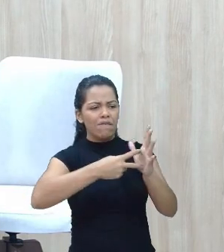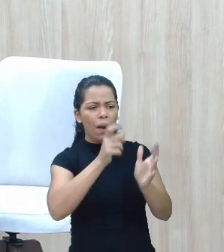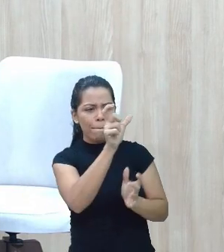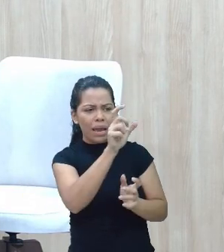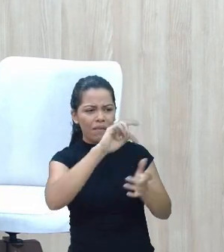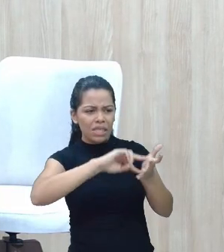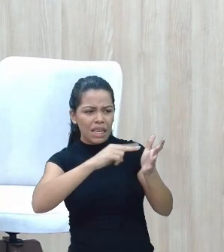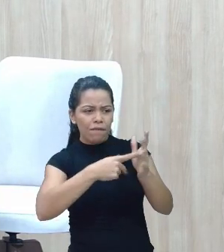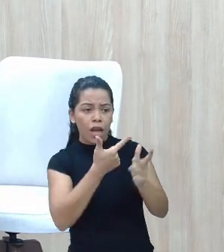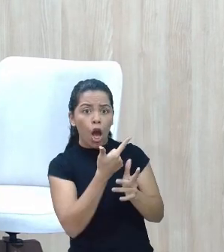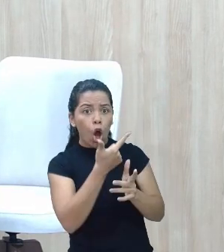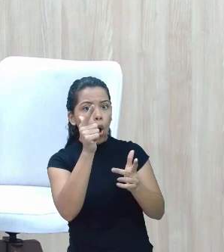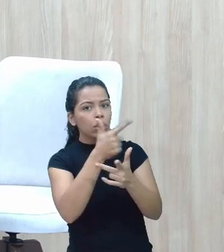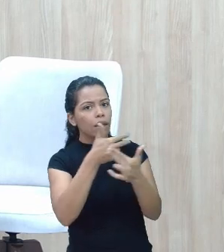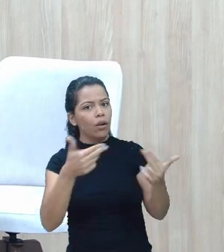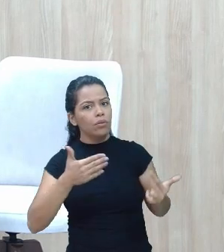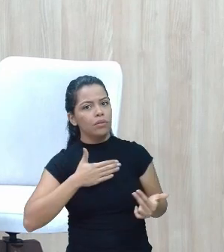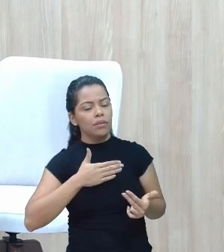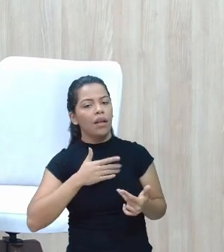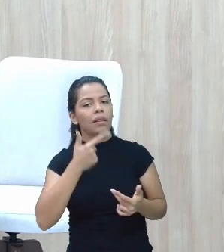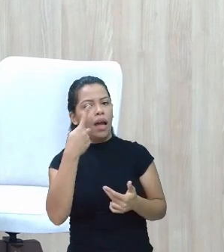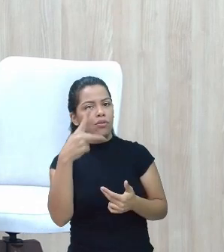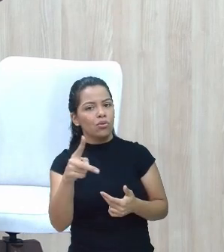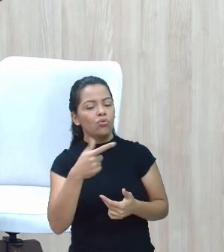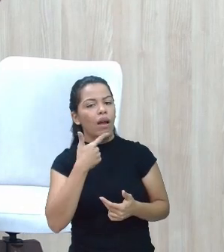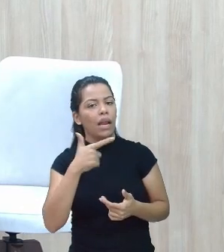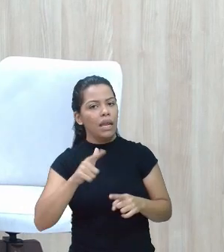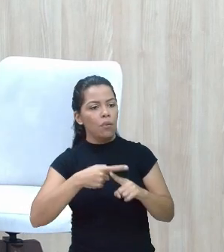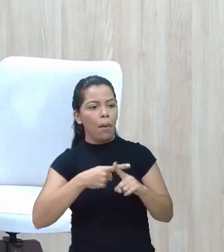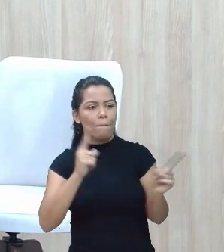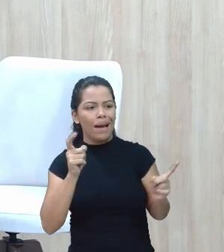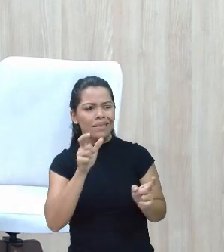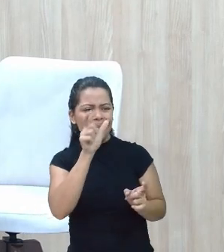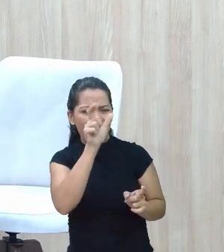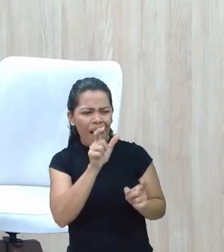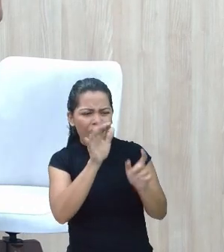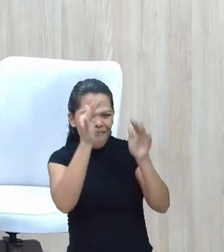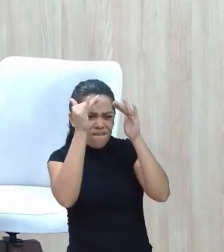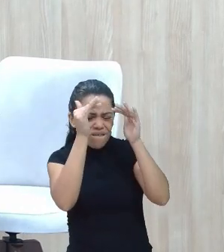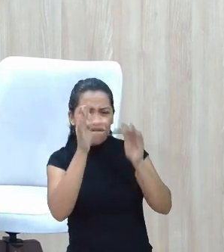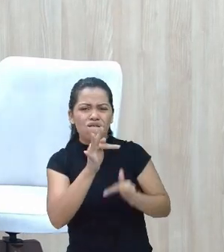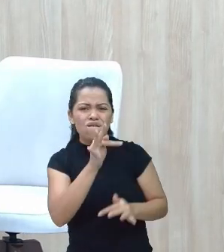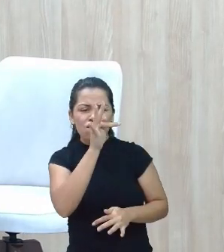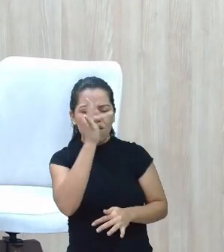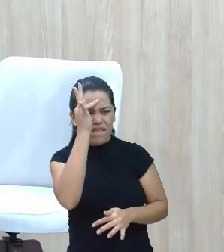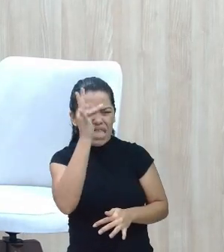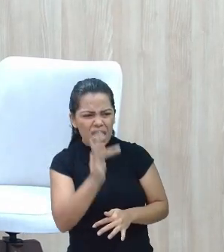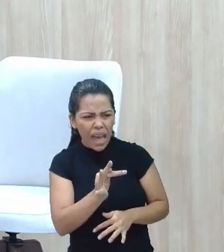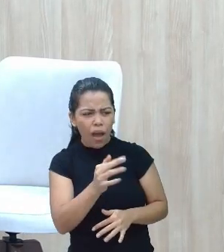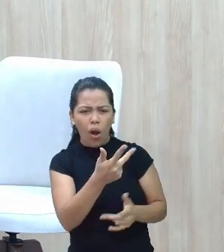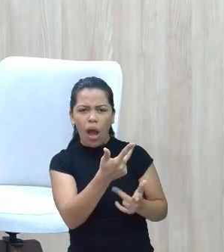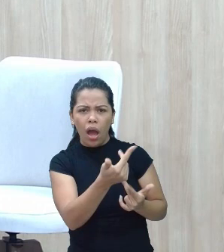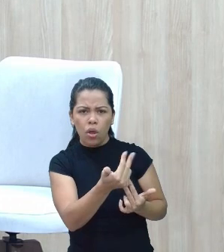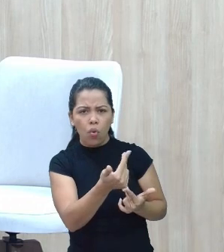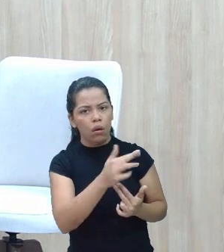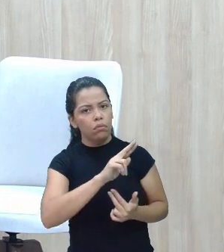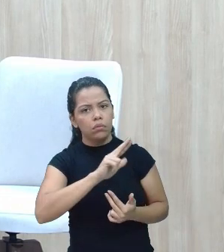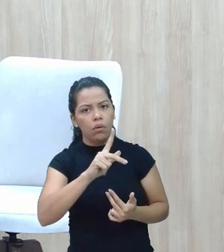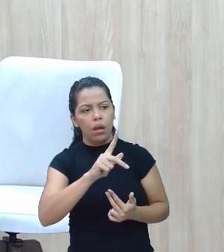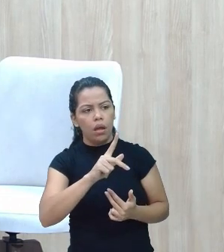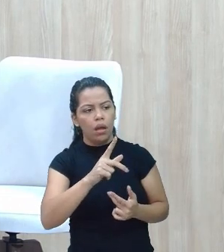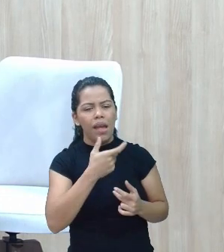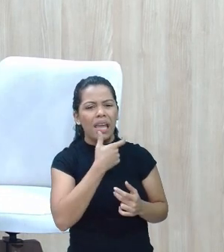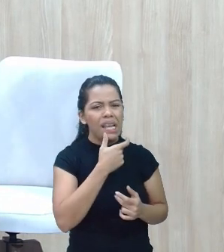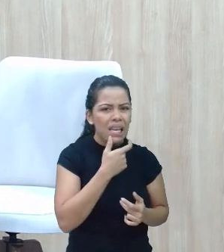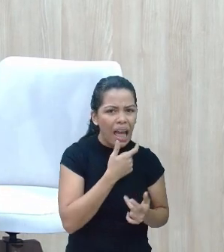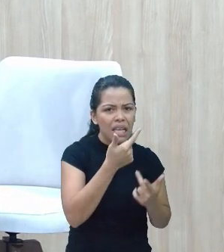expressão significa tal coisa na minha língua, mas ao pé da letra não é igual. Então a gente não fala em português, meu coração doce. A